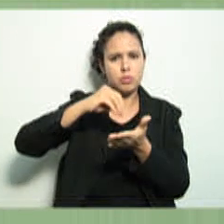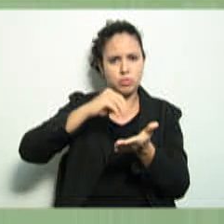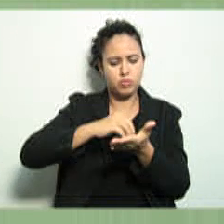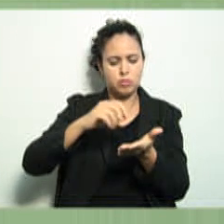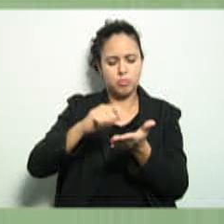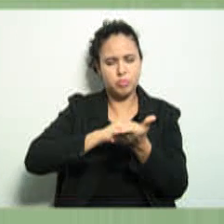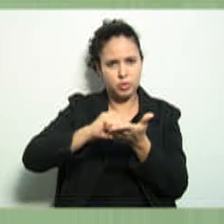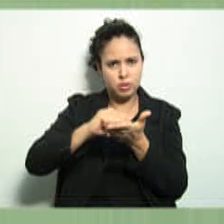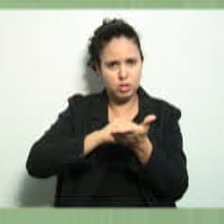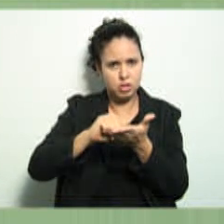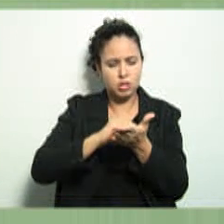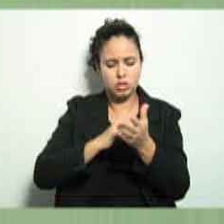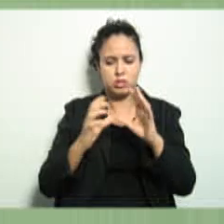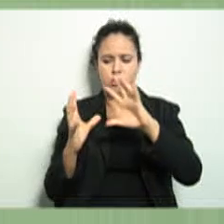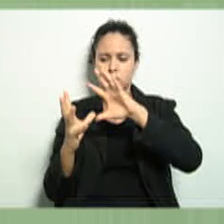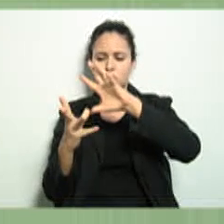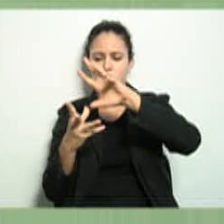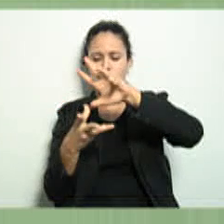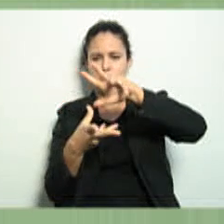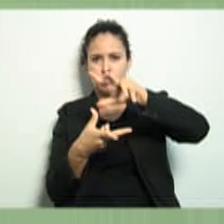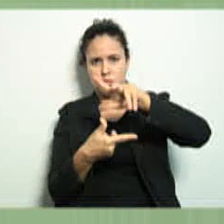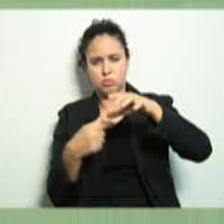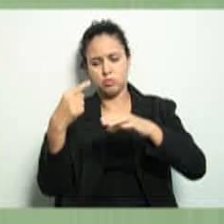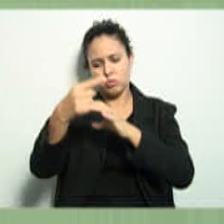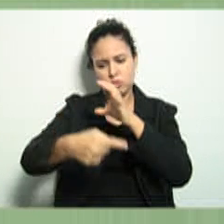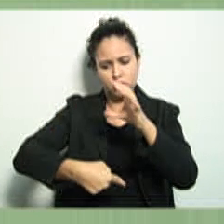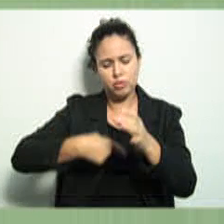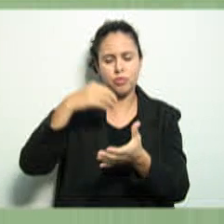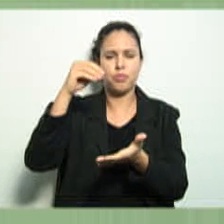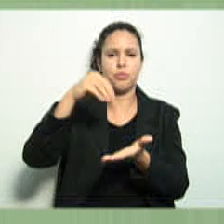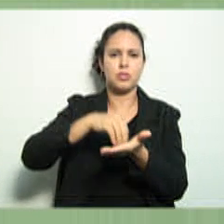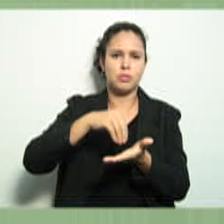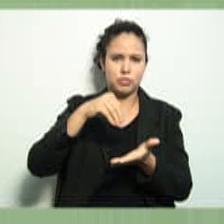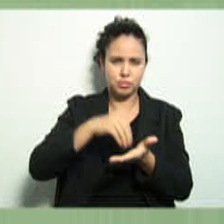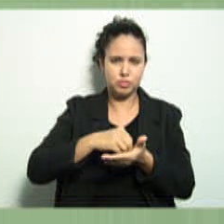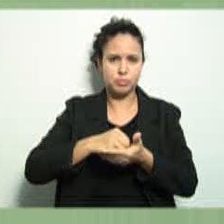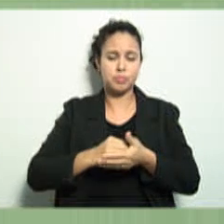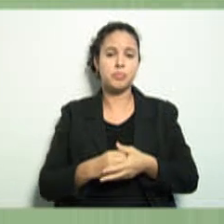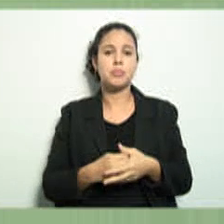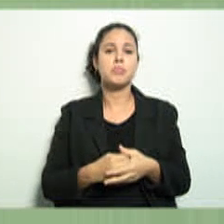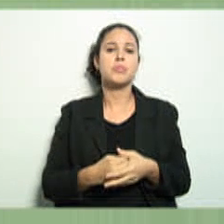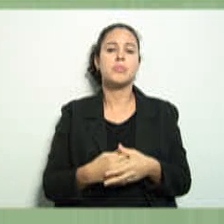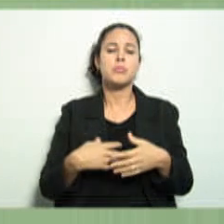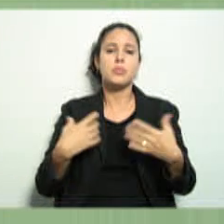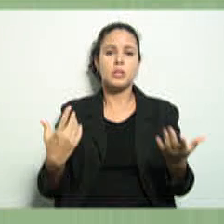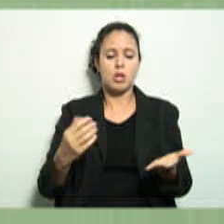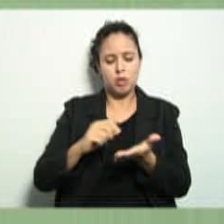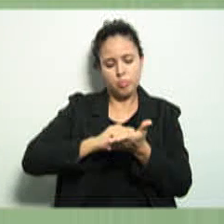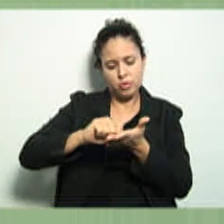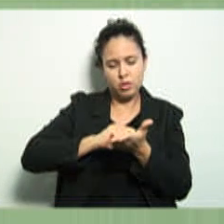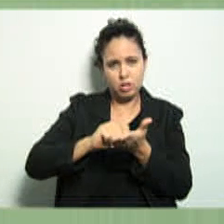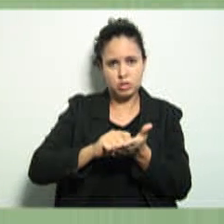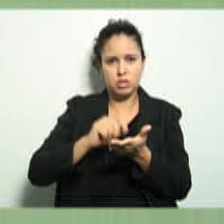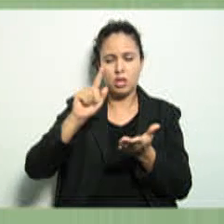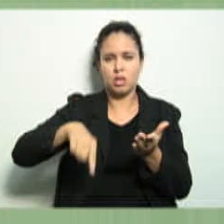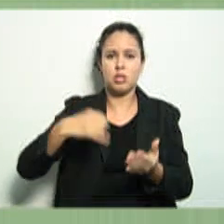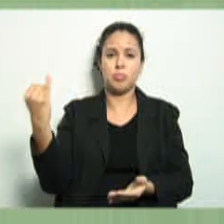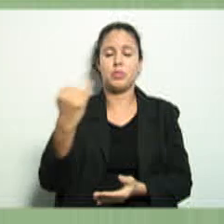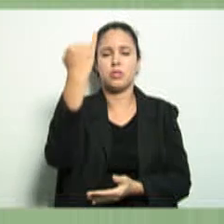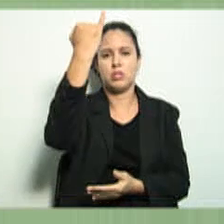caiu. E é claro que a borracha é um dos principais produtos de locomoção, principais produtos para a manutenção da